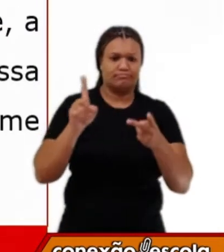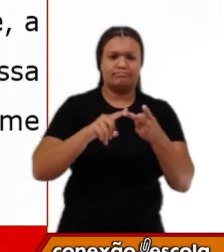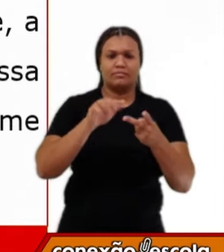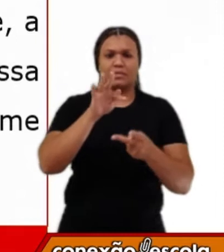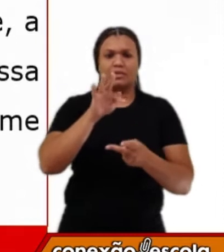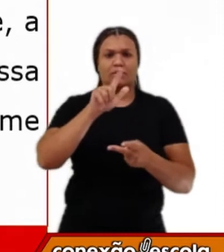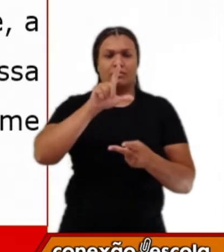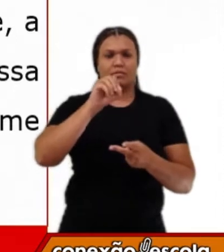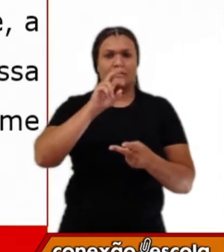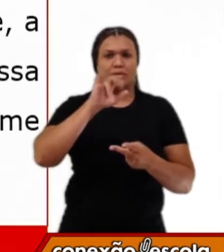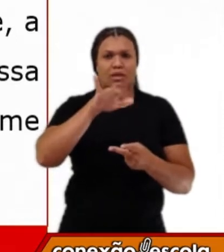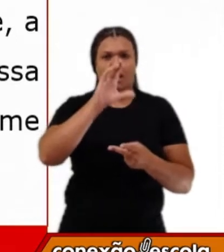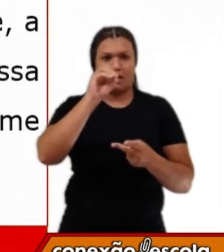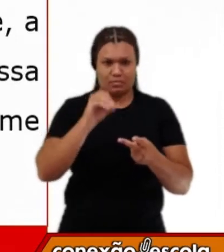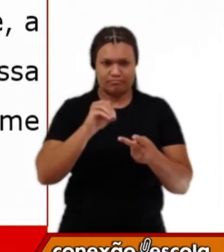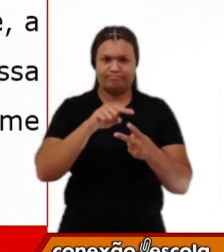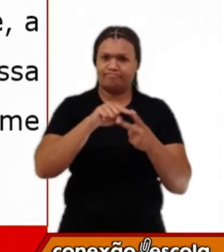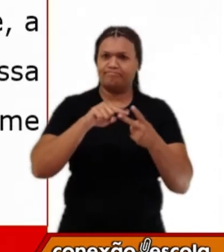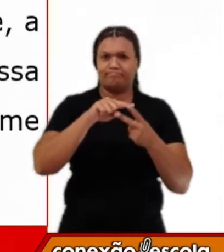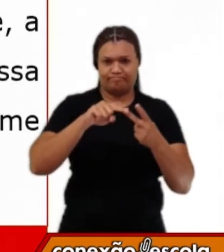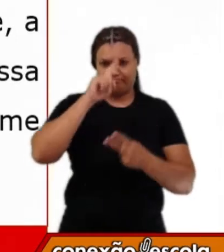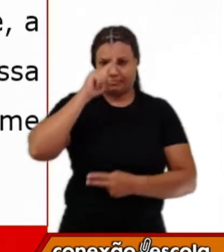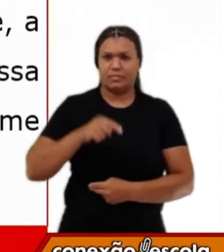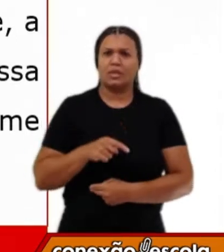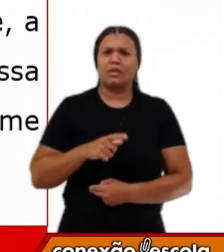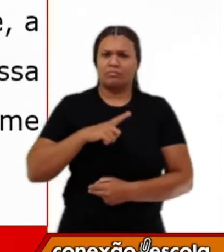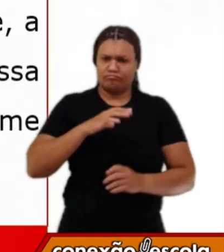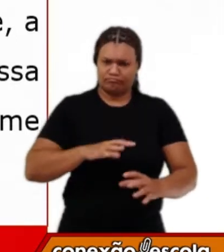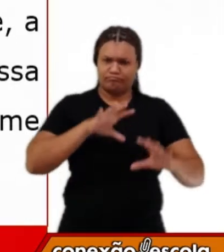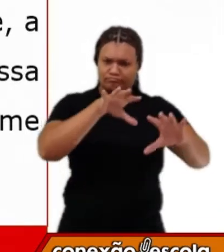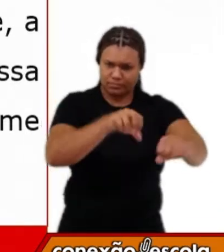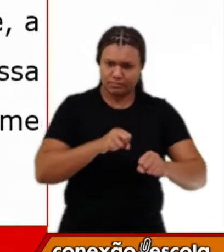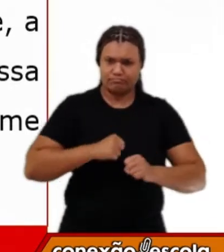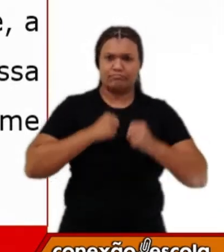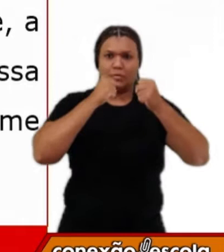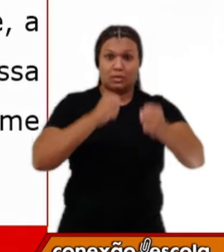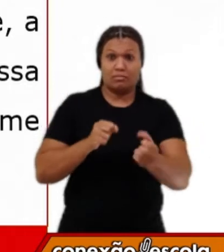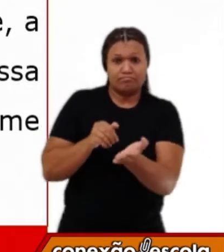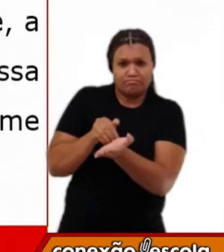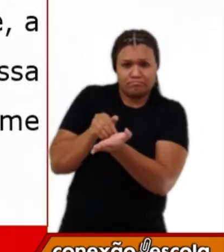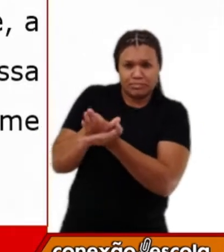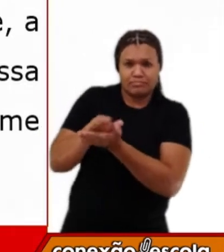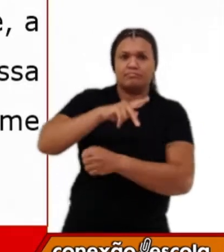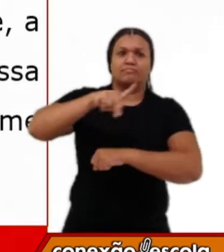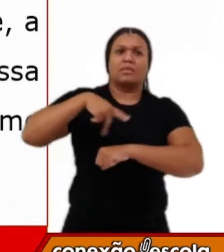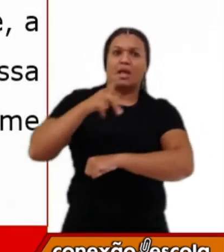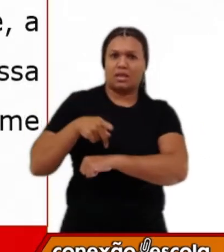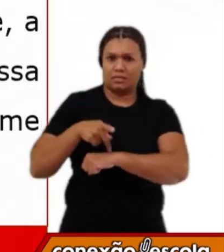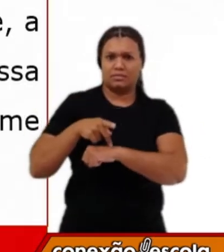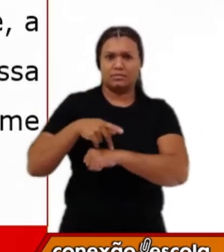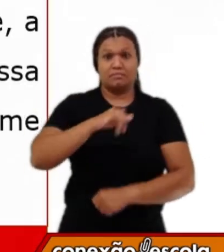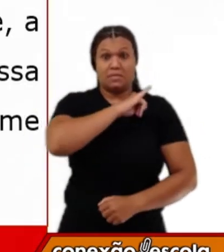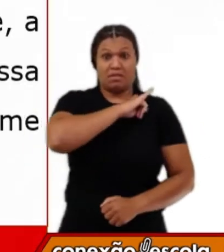Ao tomar o poder, os militares expulsaram do país o imperador Dom Pedro II e organizaram um governo